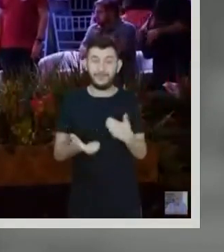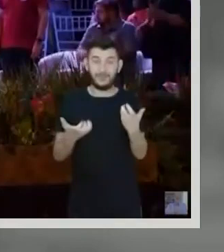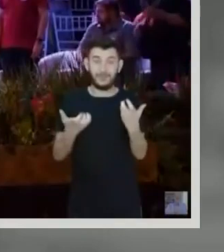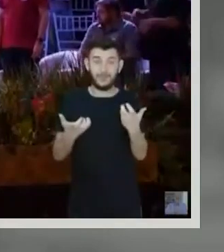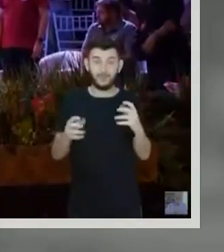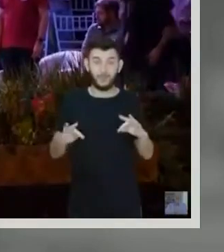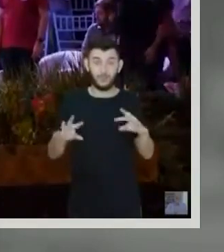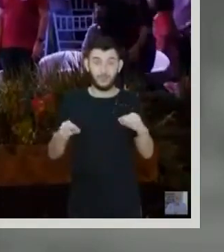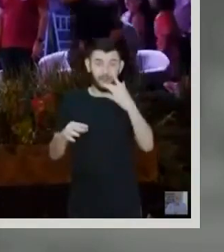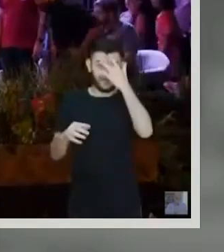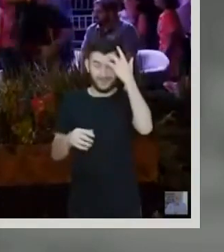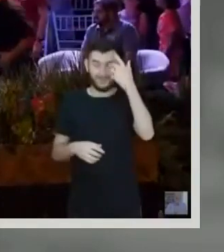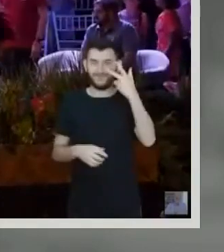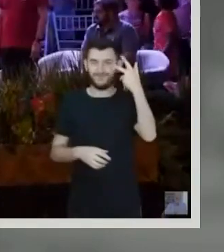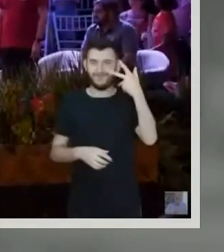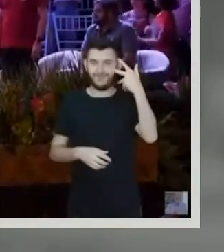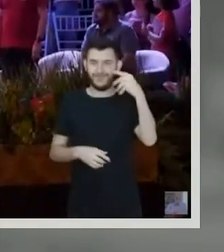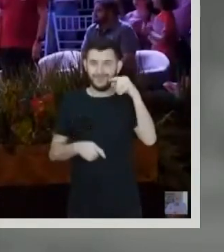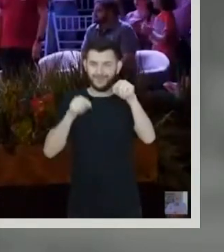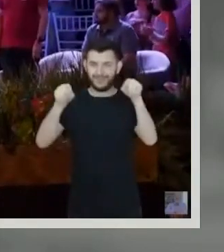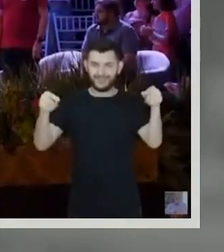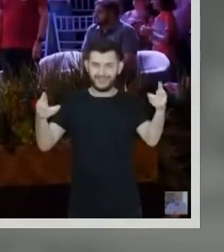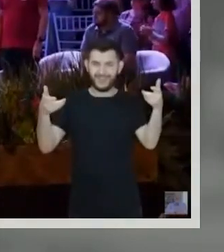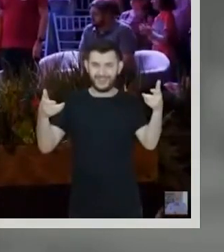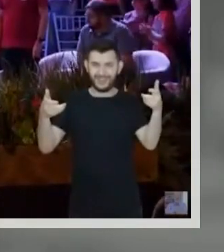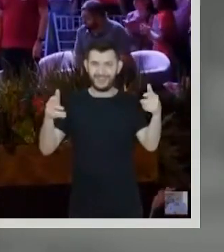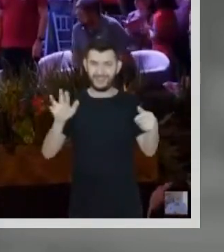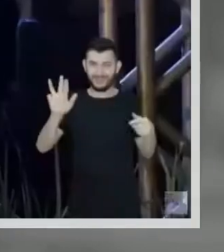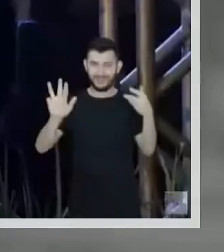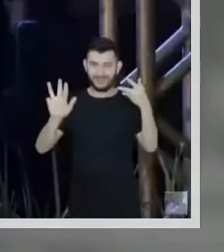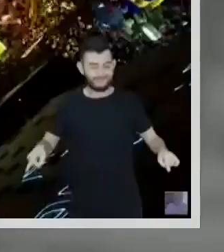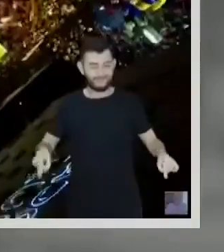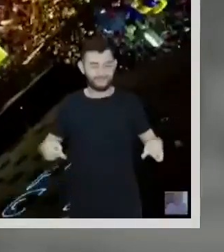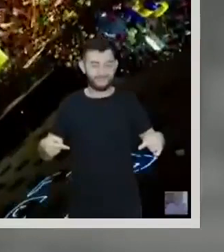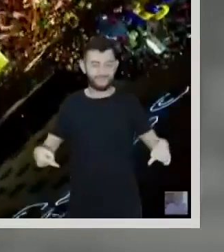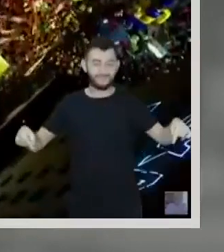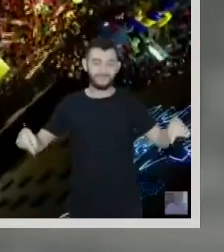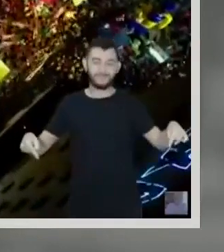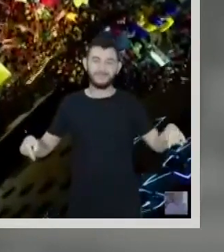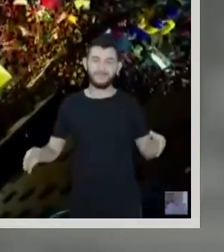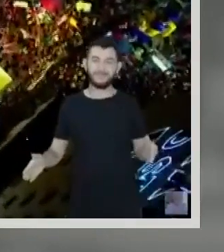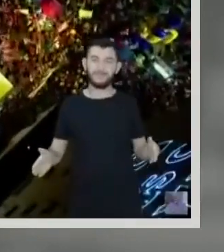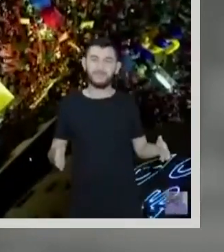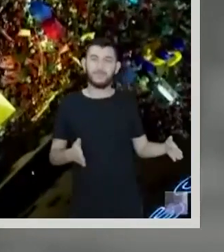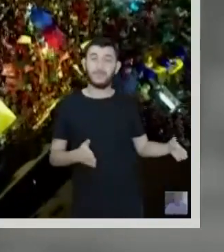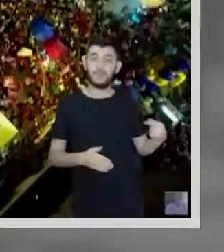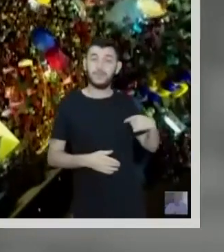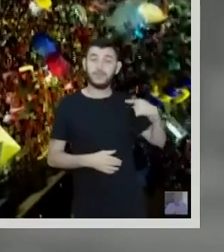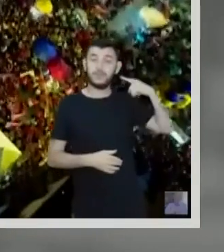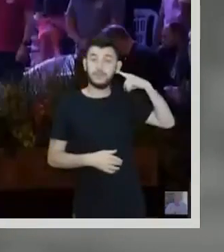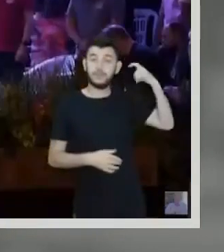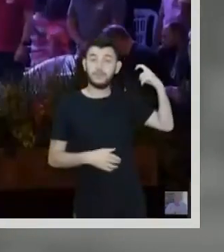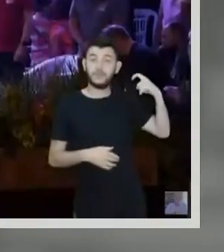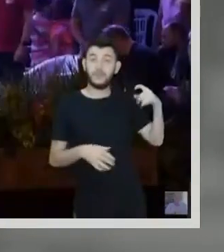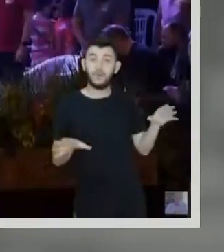Simone Tebet porque acreditam que ela é uma boa opção, sabendo que ela vai perder, já conhecedores de que ela vão perder, que ela